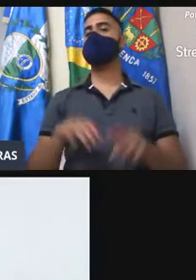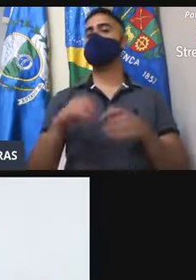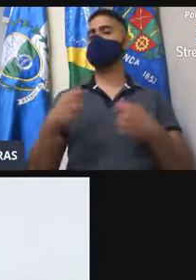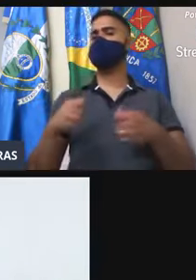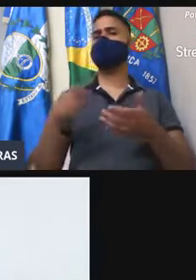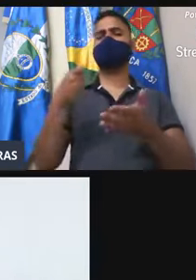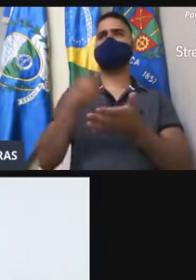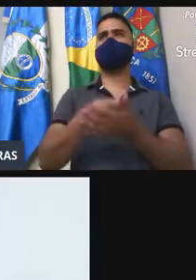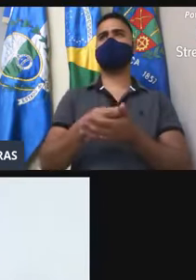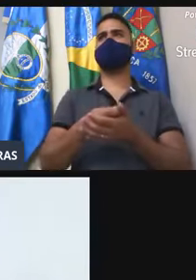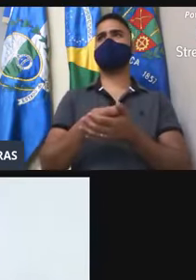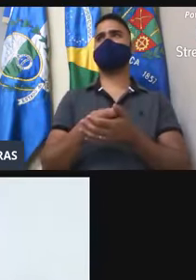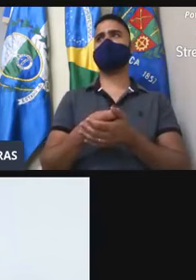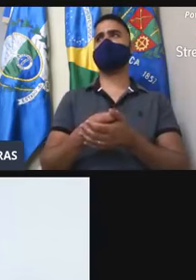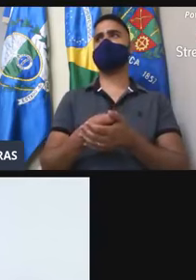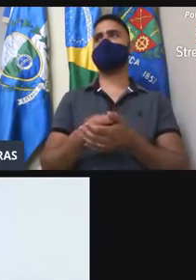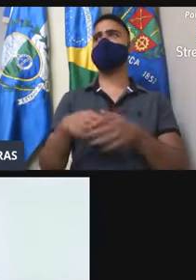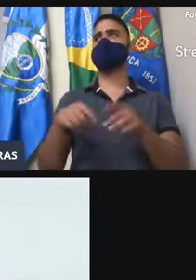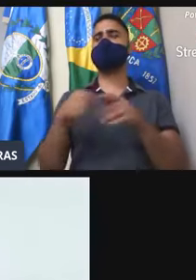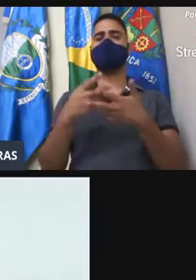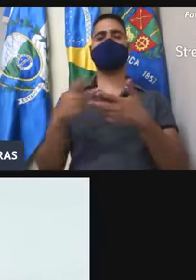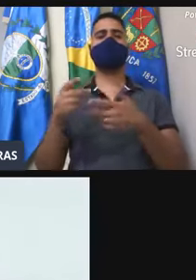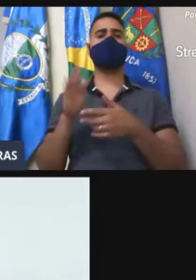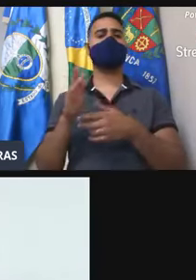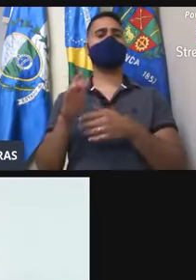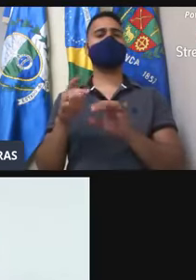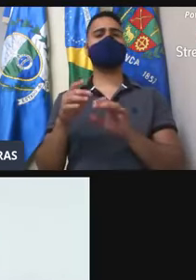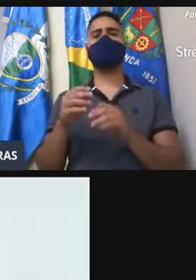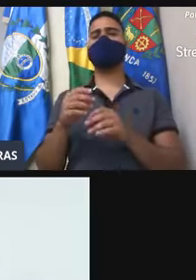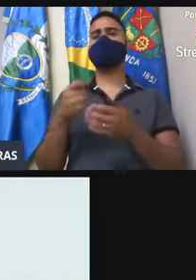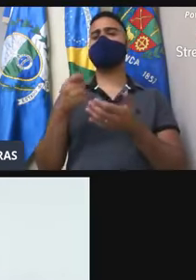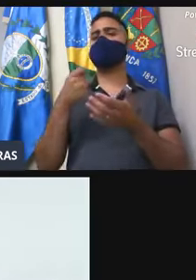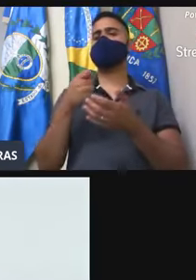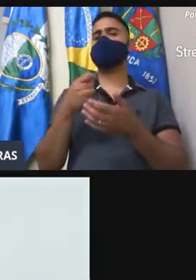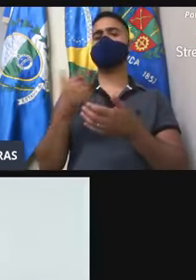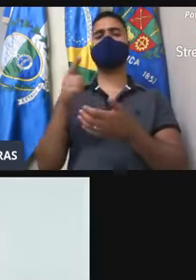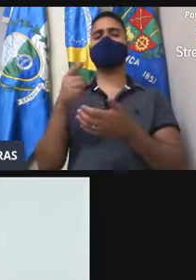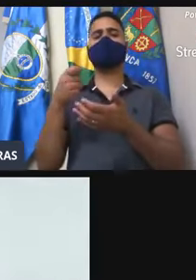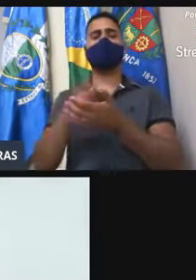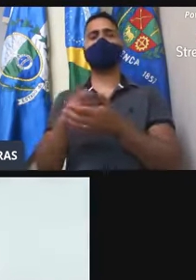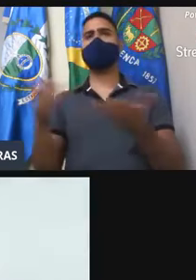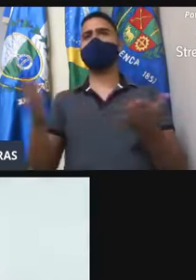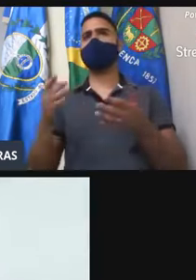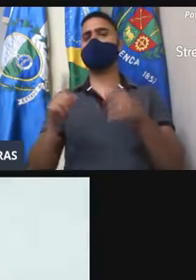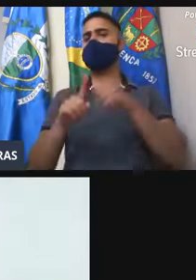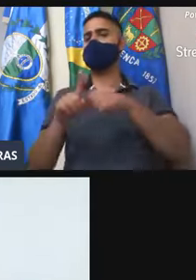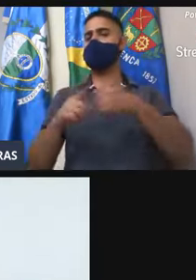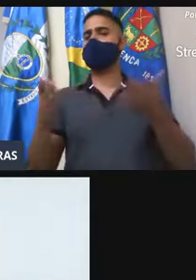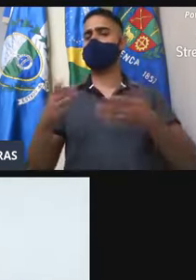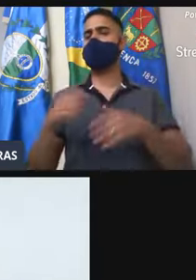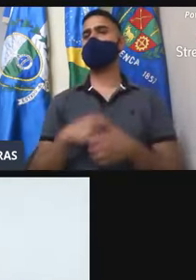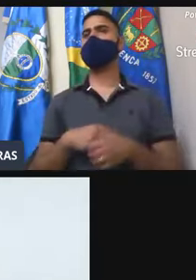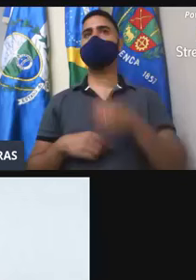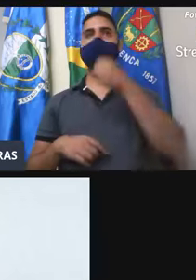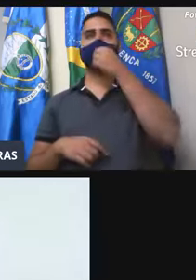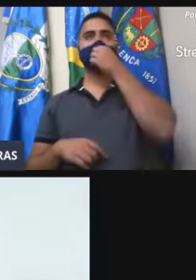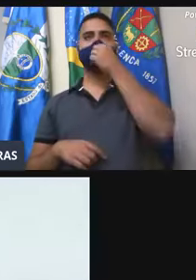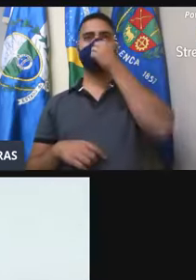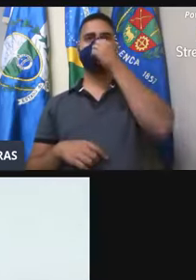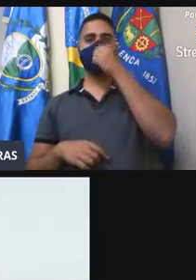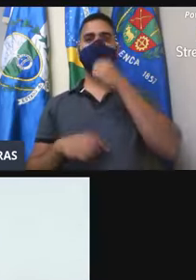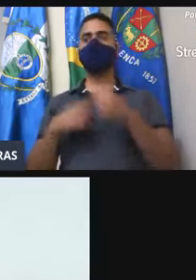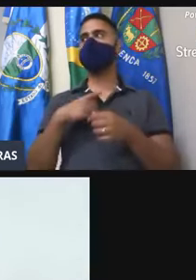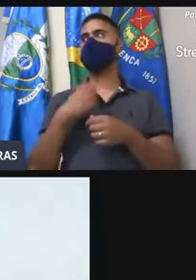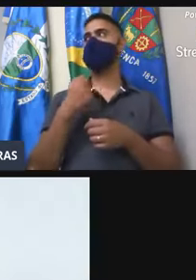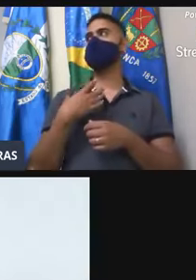pagar, refinanciar aquilo que ia ser deixado de pagar nesses meses. Então, foi com muito bom senso